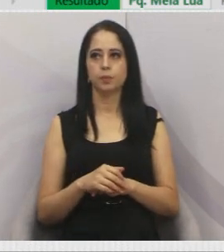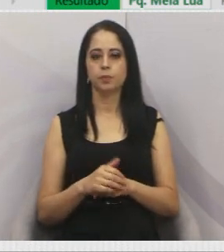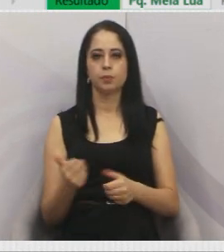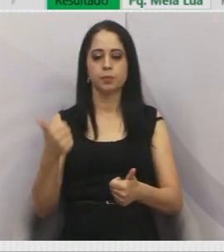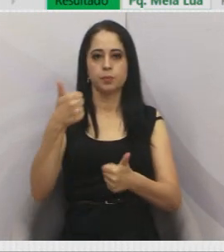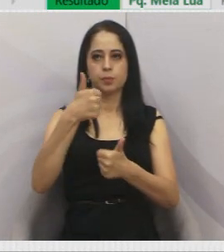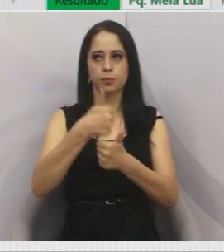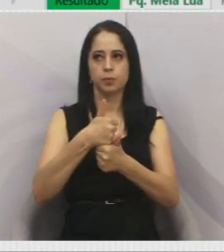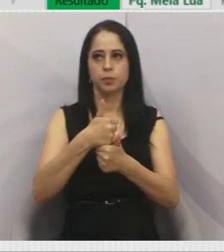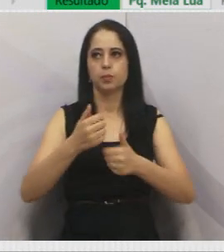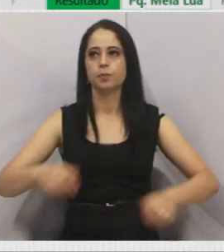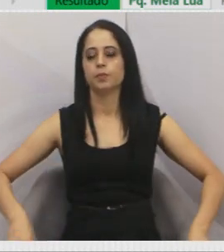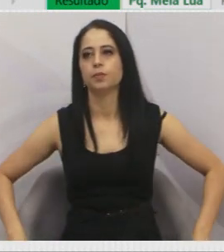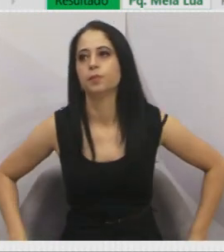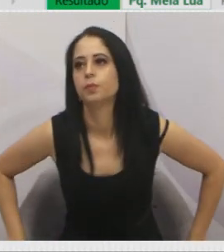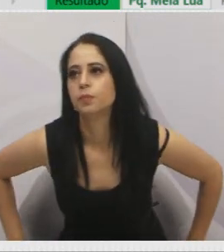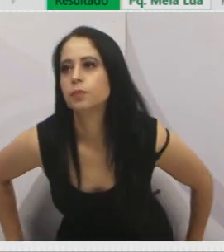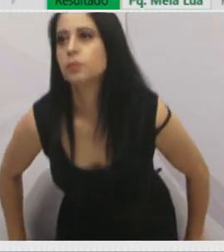voto.